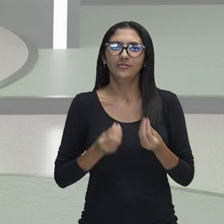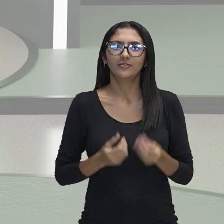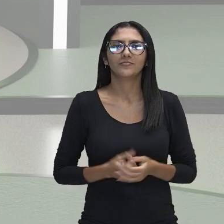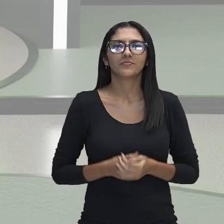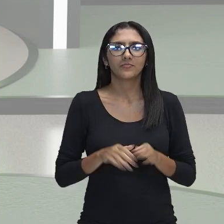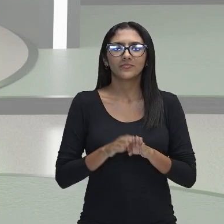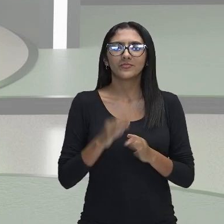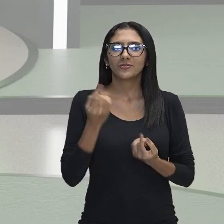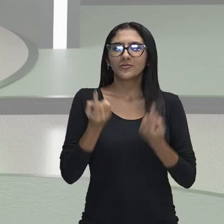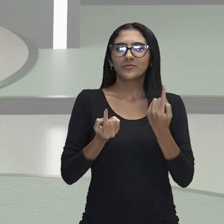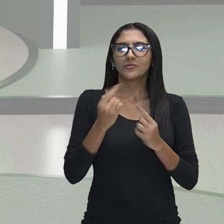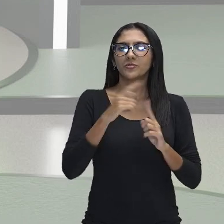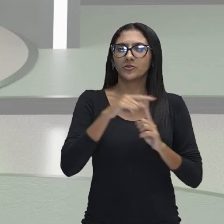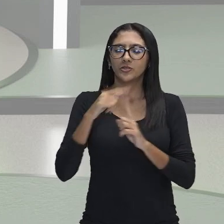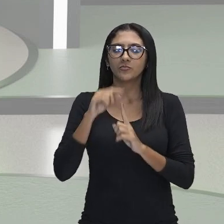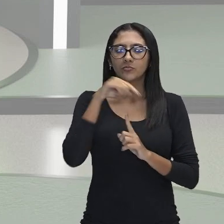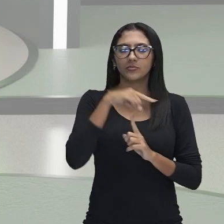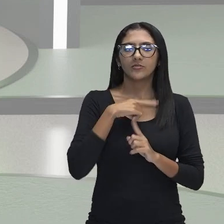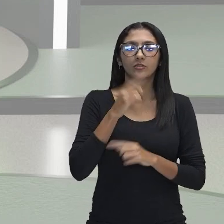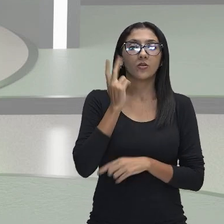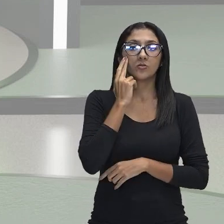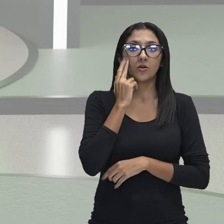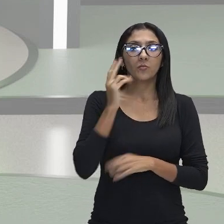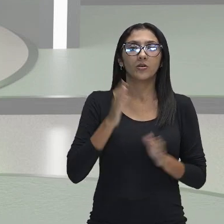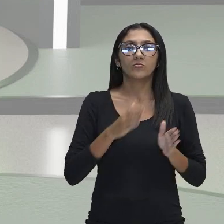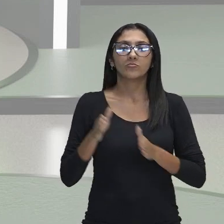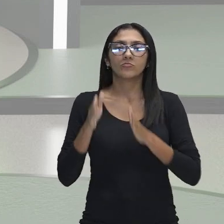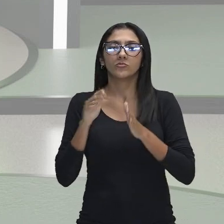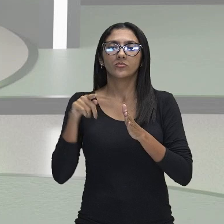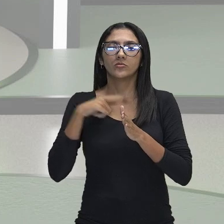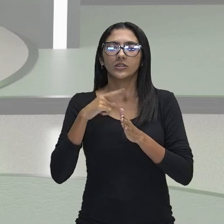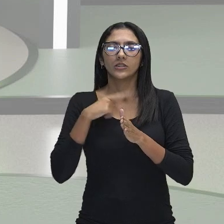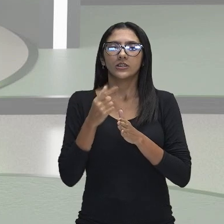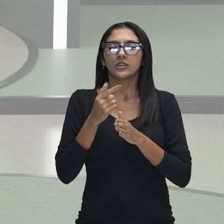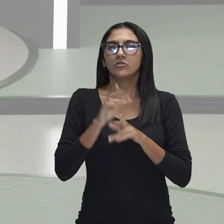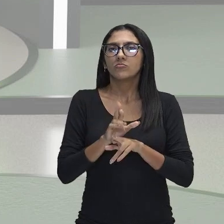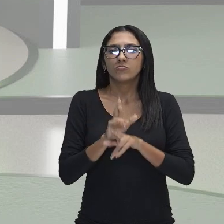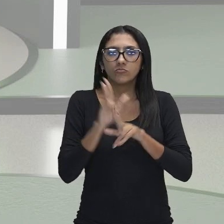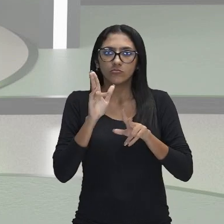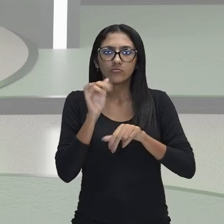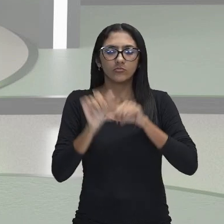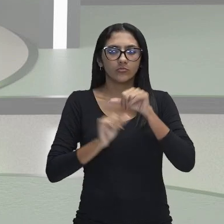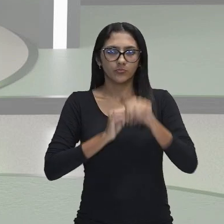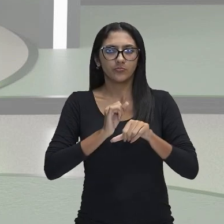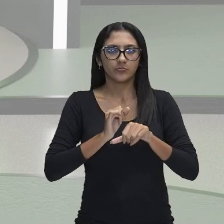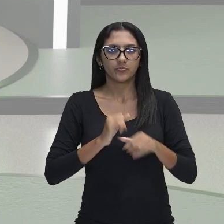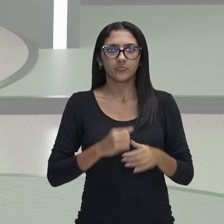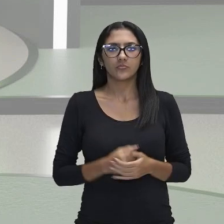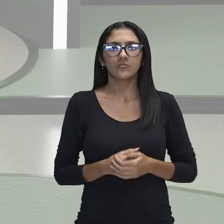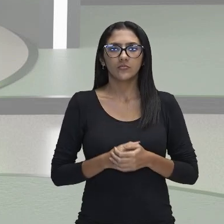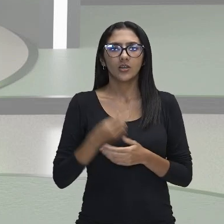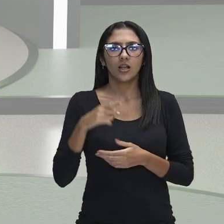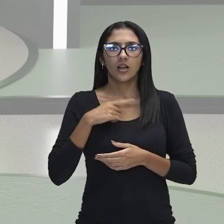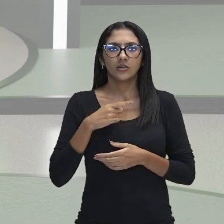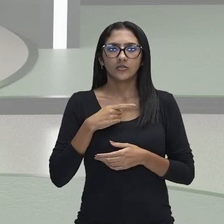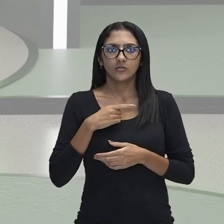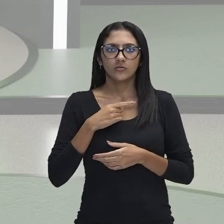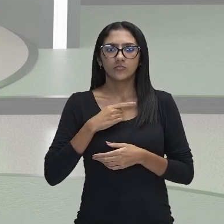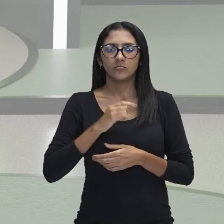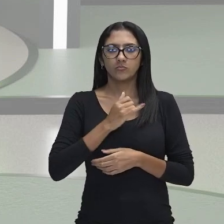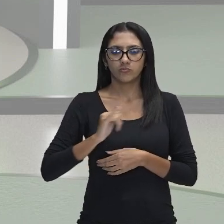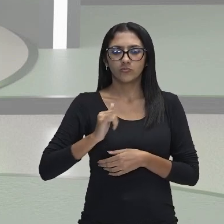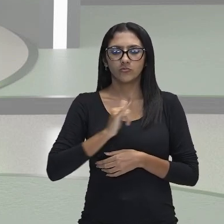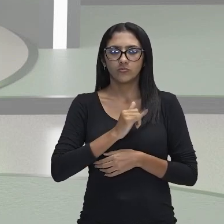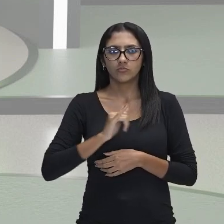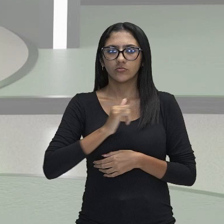o coração com uma fibrilação atrial, ou seja, o impulso nervoso que ocorre nas células